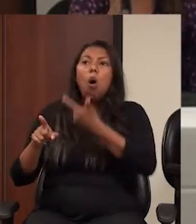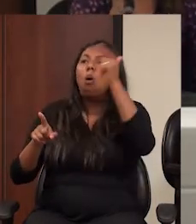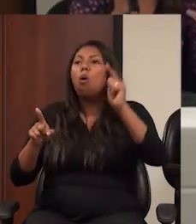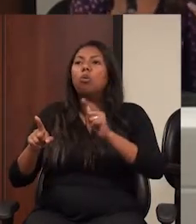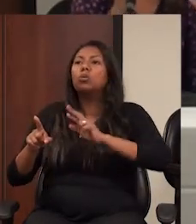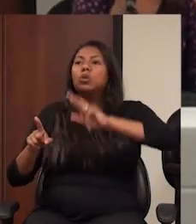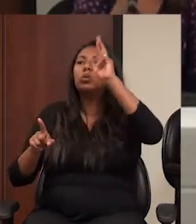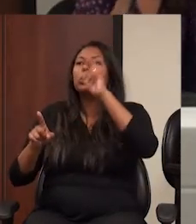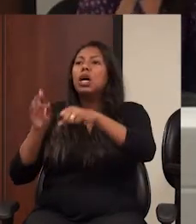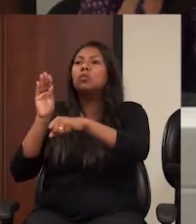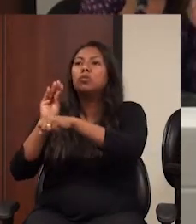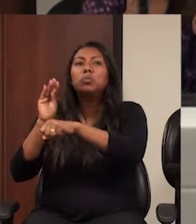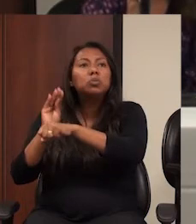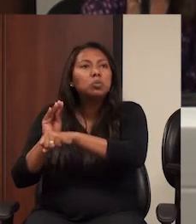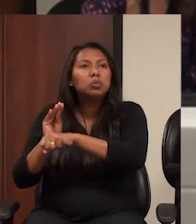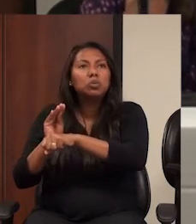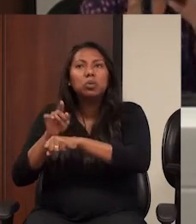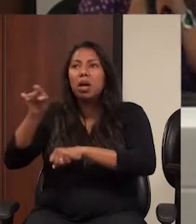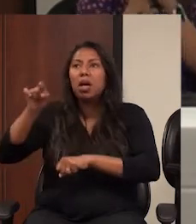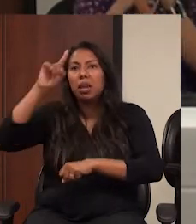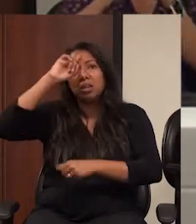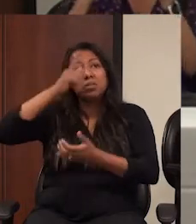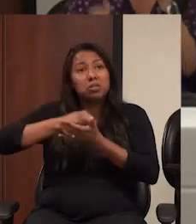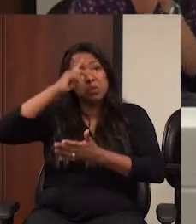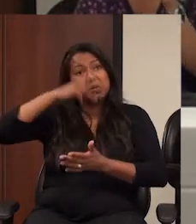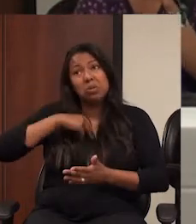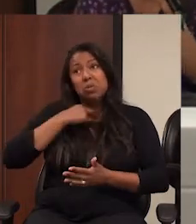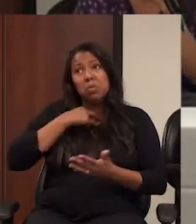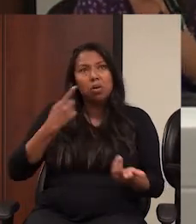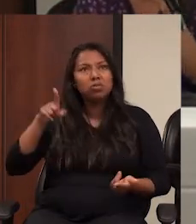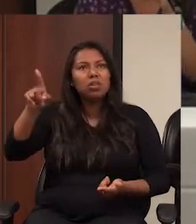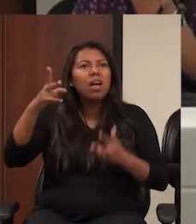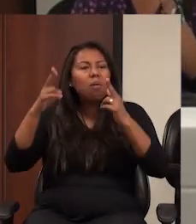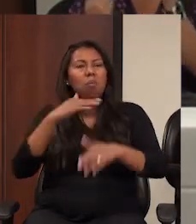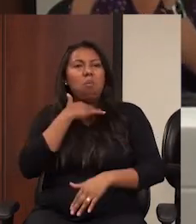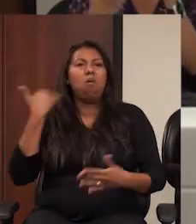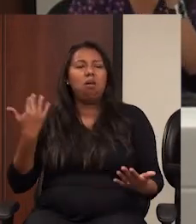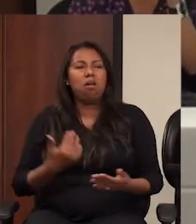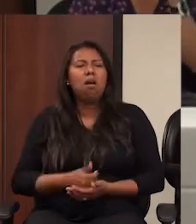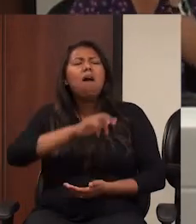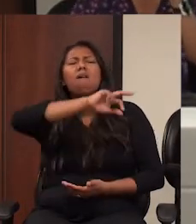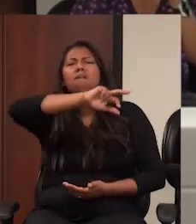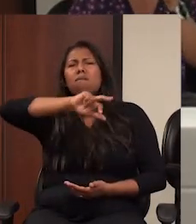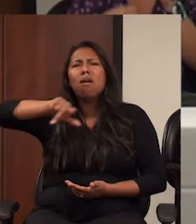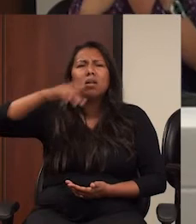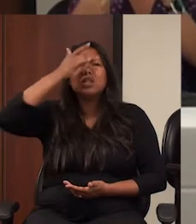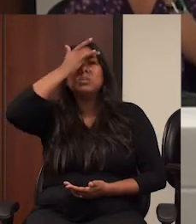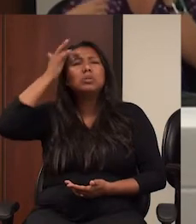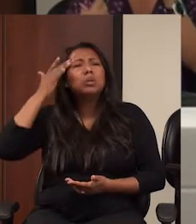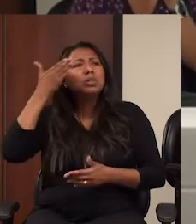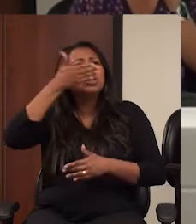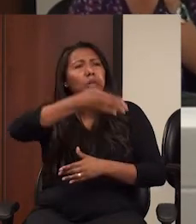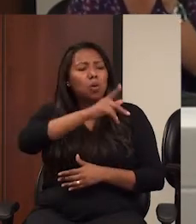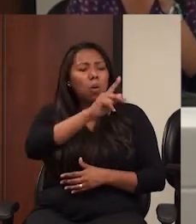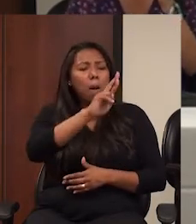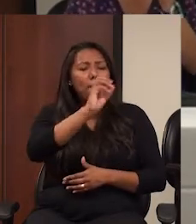total civil dessa pessoa. É morte. Eu já vi várias pessoas chegando na promotoria e falando assim, mas eu fui interditada, eu